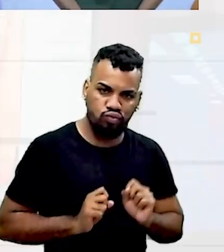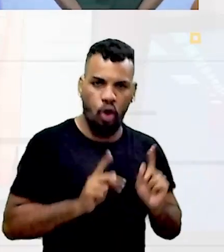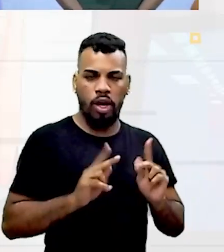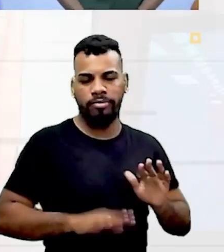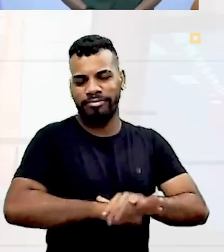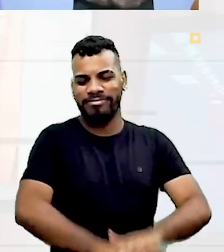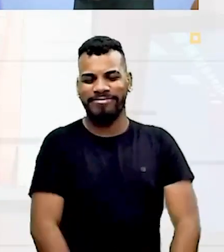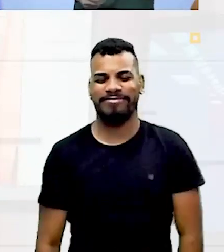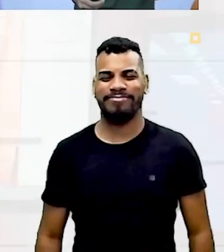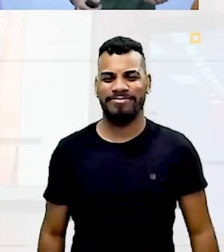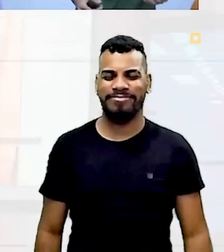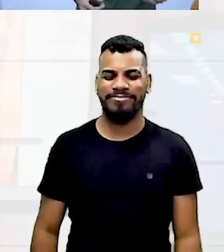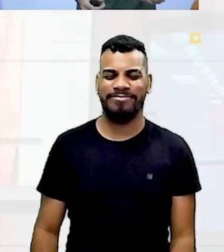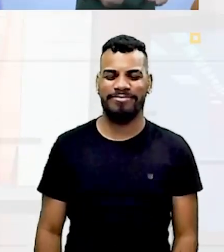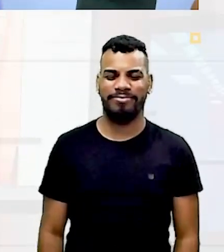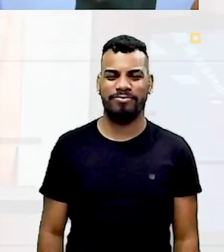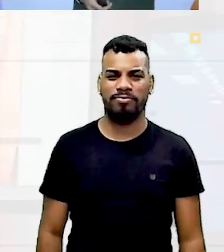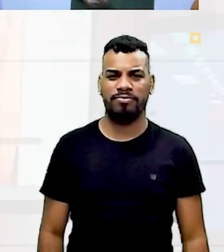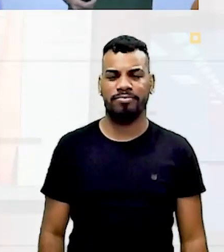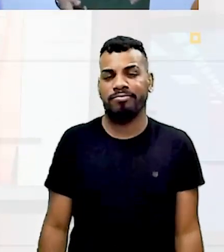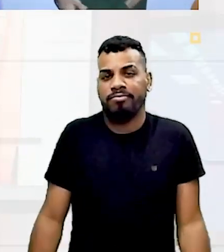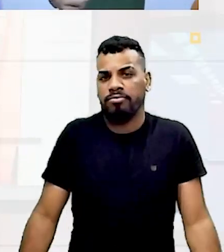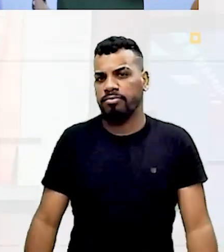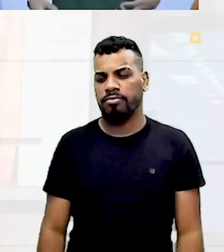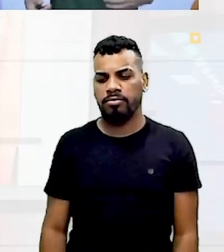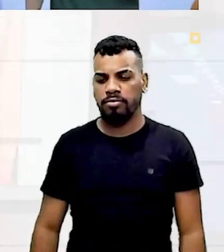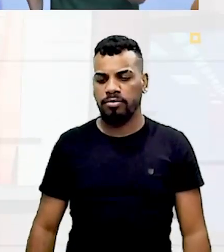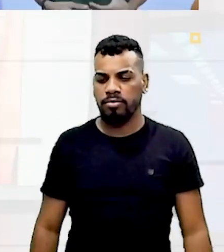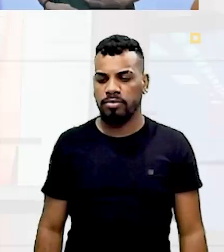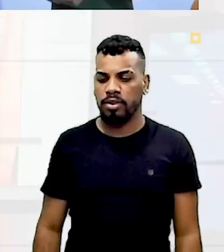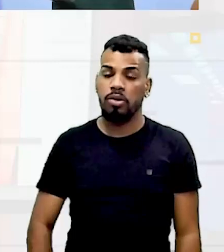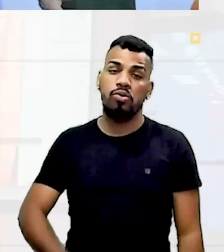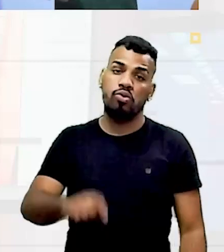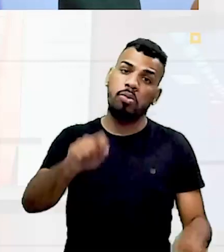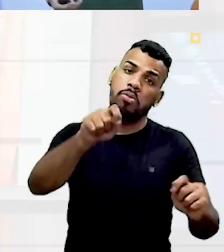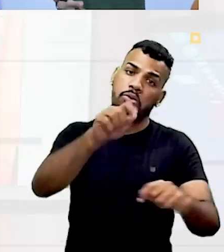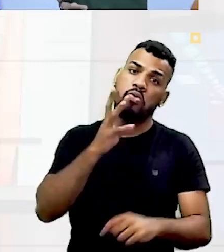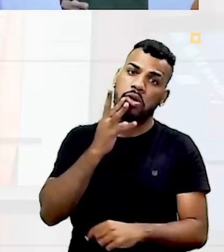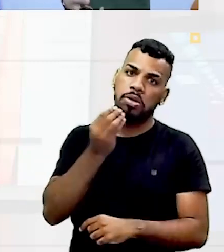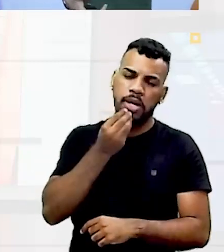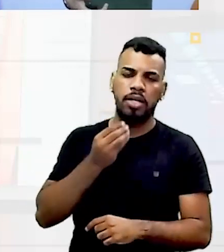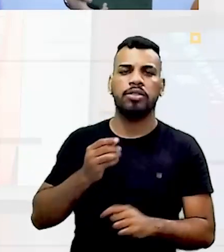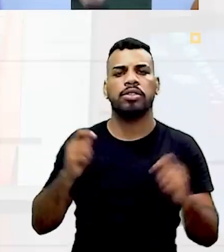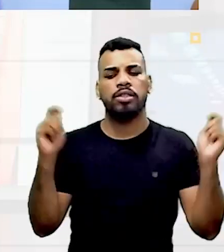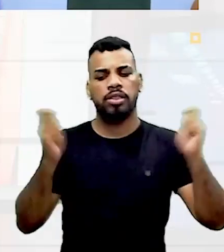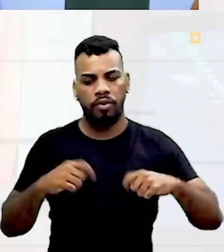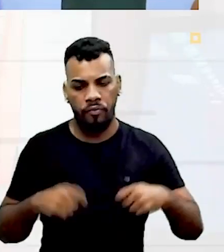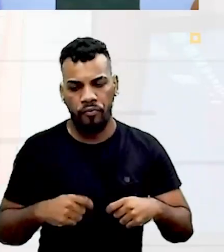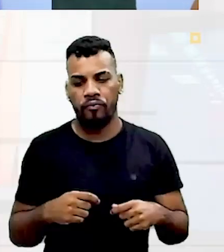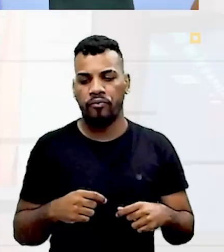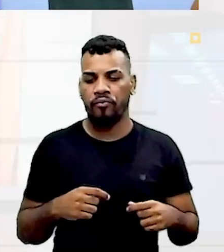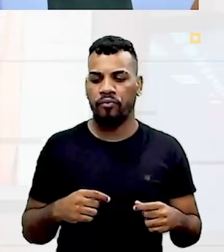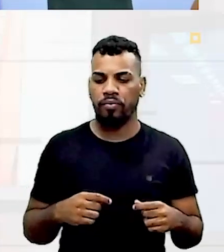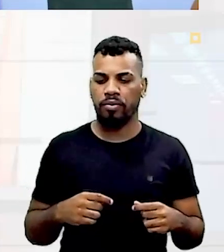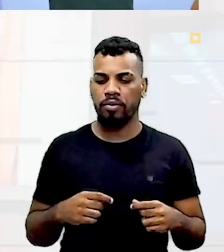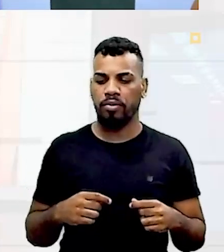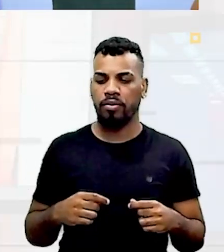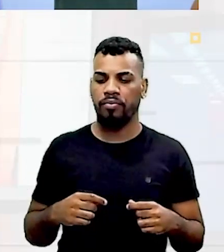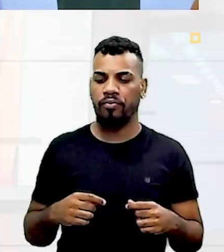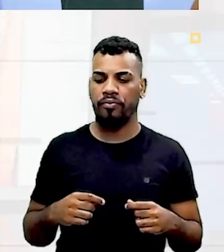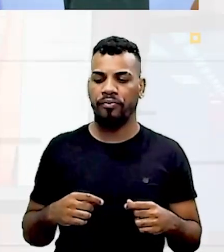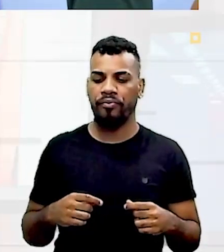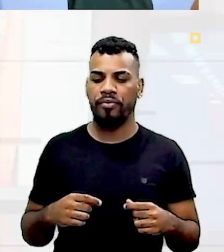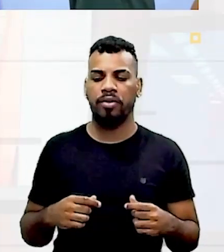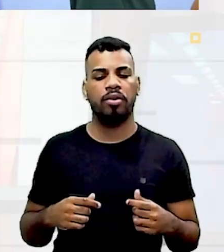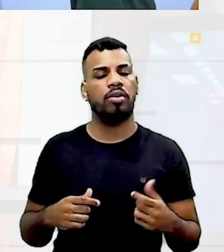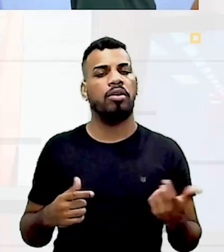você. Você não vai... Tudo bem, você pode adquirir mais conhecimento analisando você mesmo, mas você não vai saber como